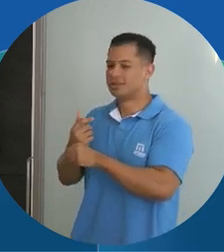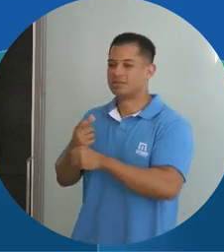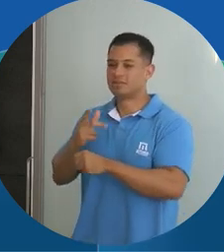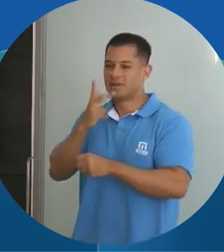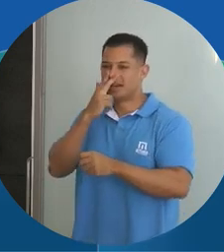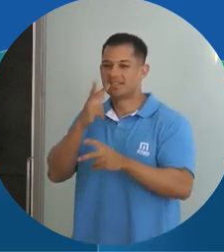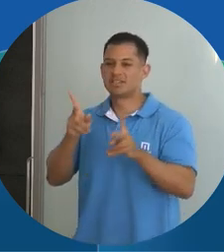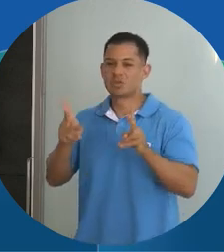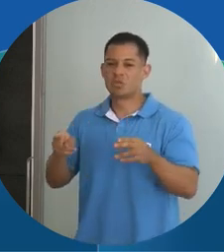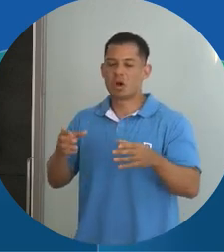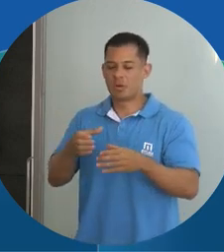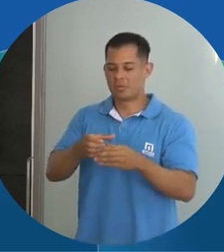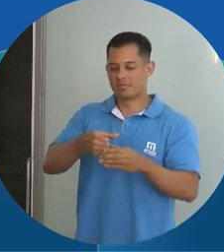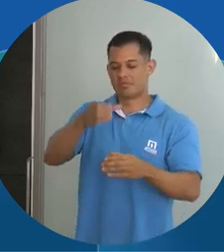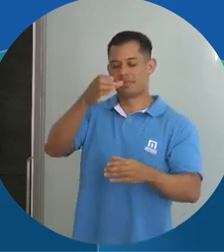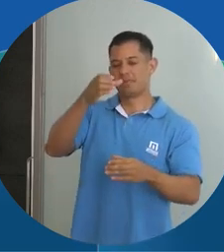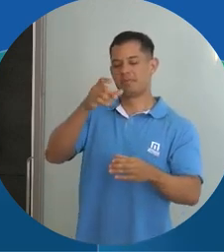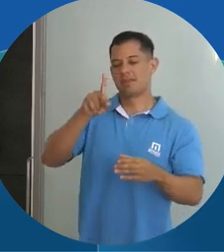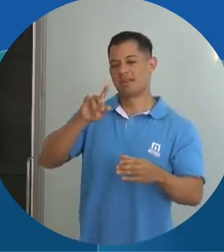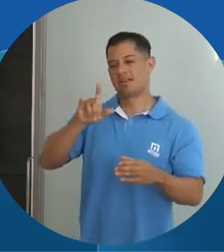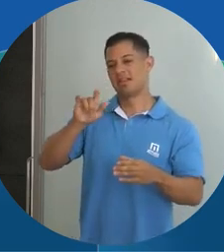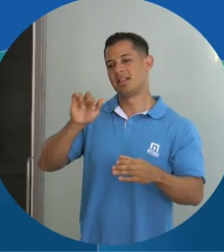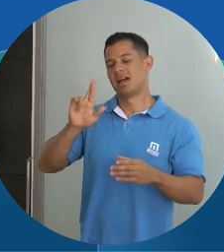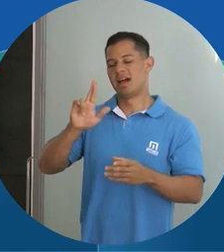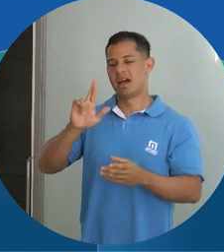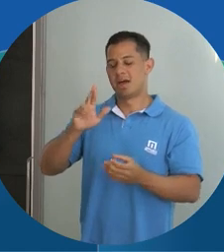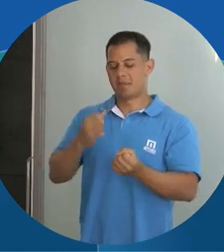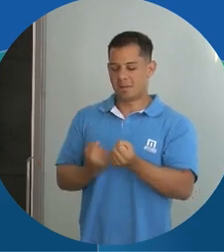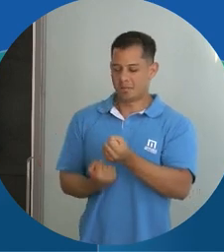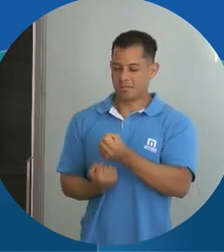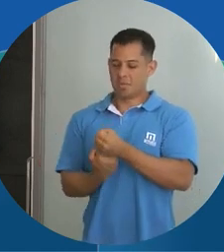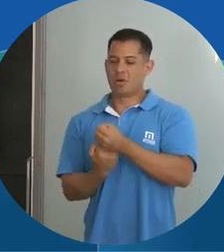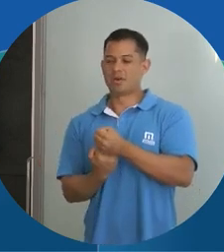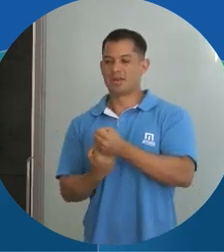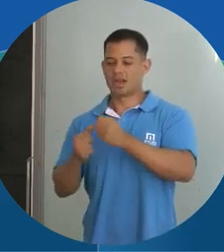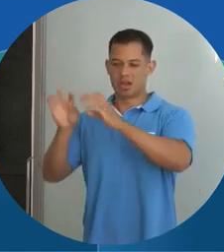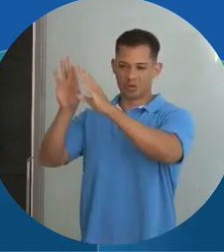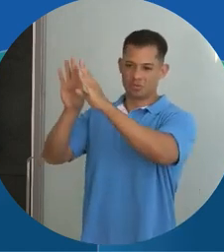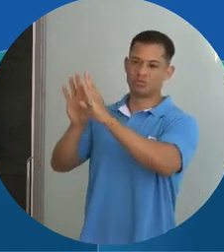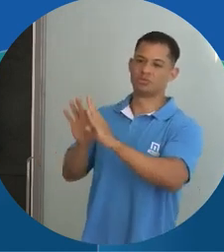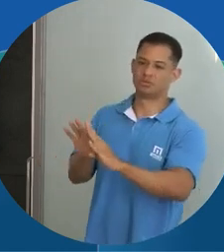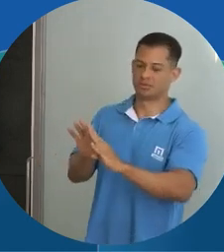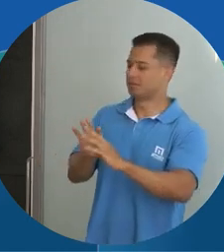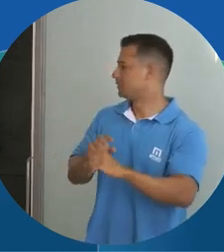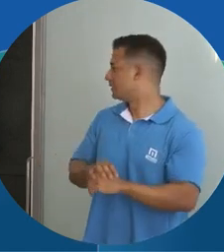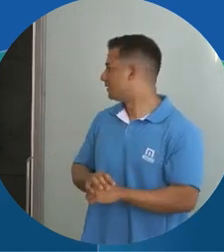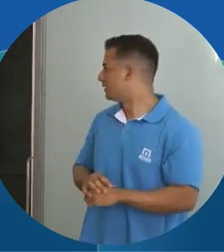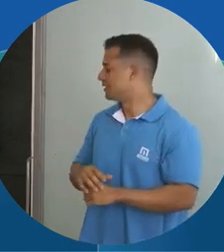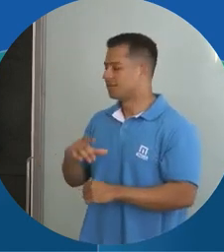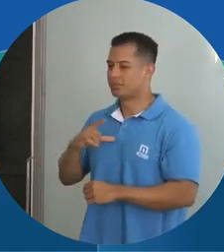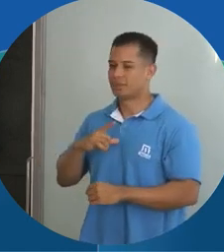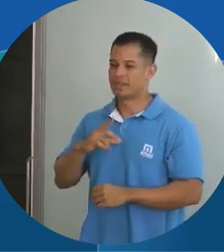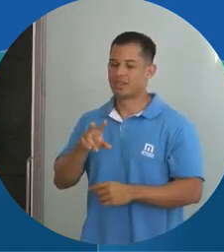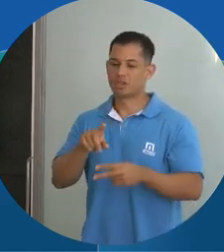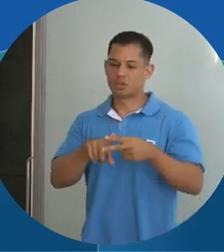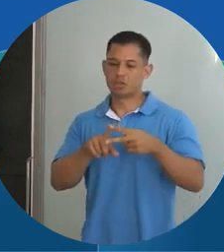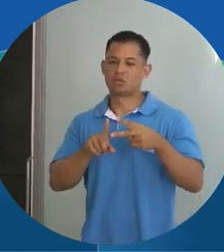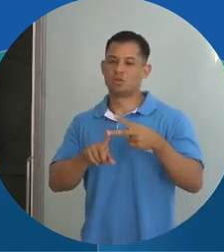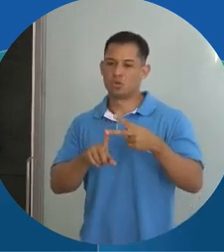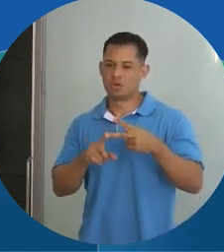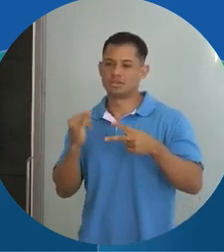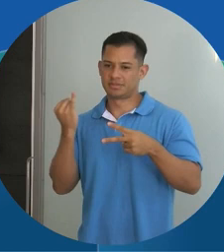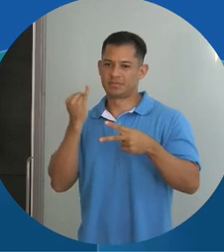né, livre para apoiar a cortina na parte superior. Então, ela está tendo duas funções aí nesse